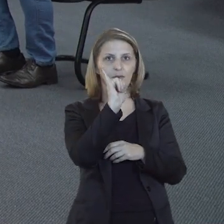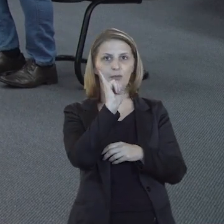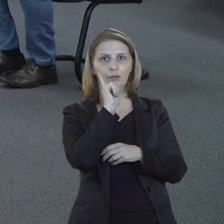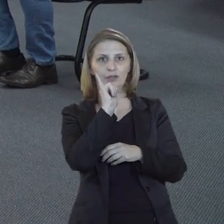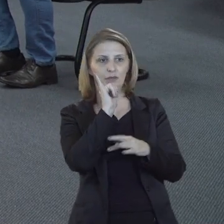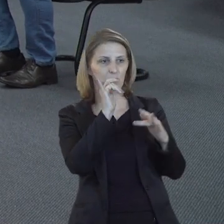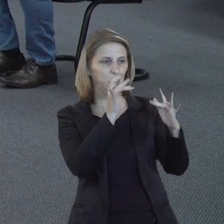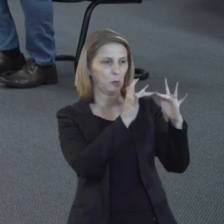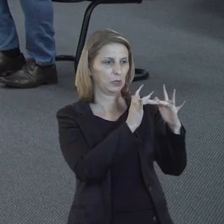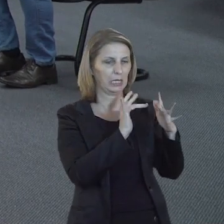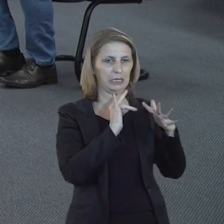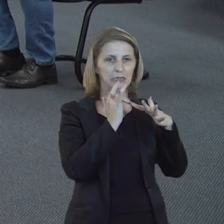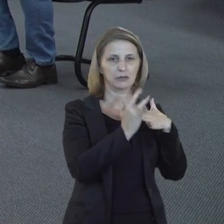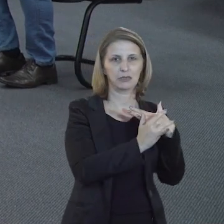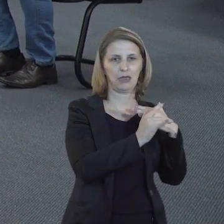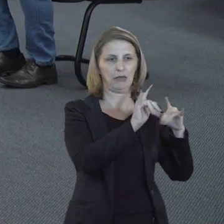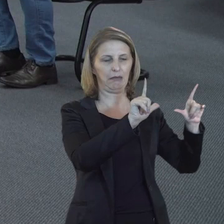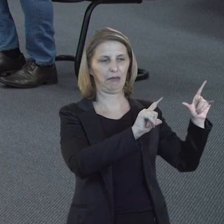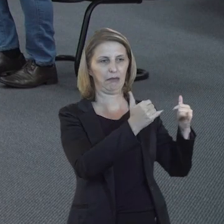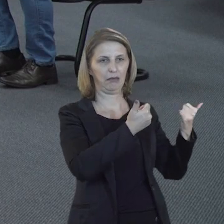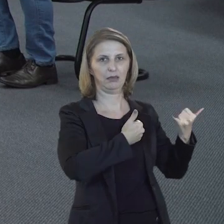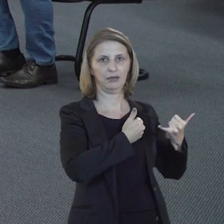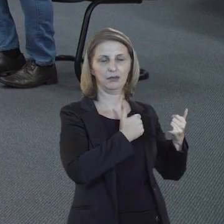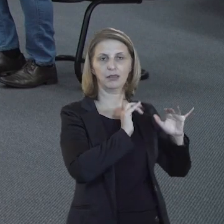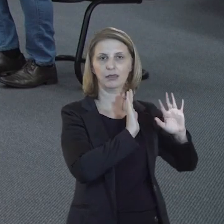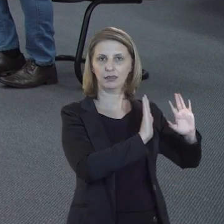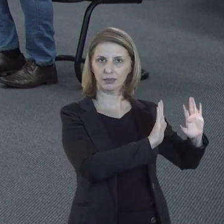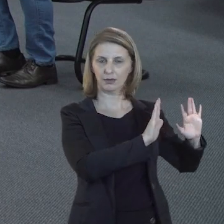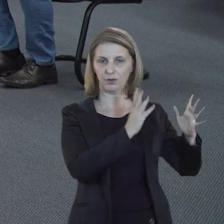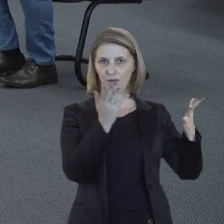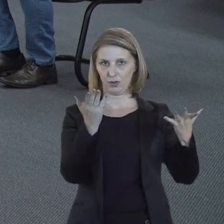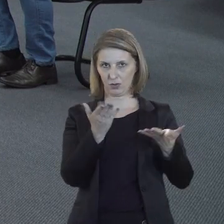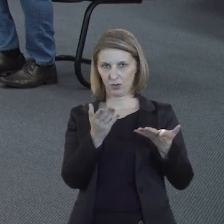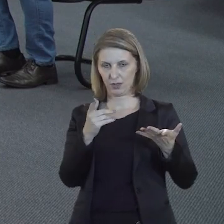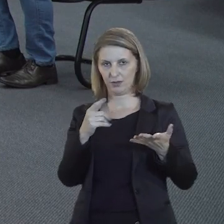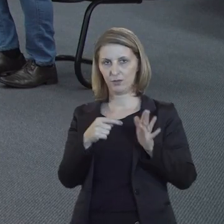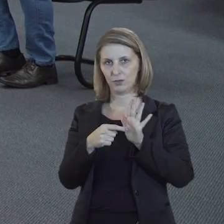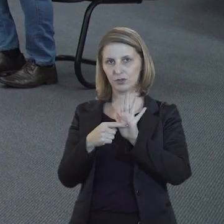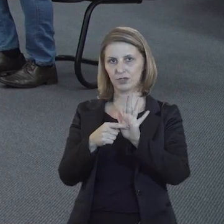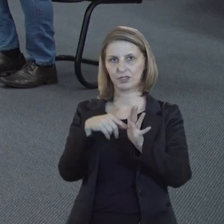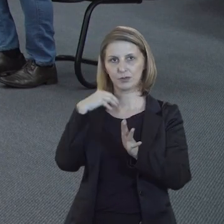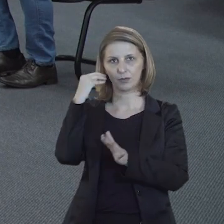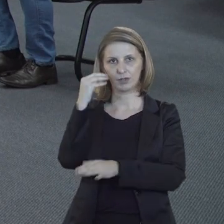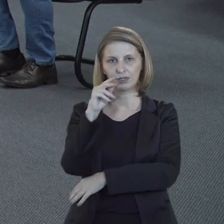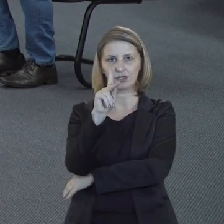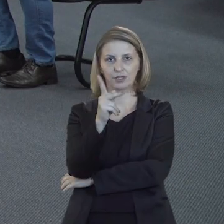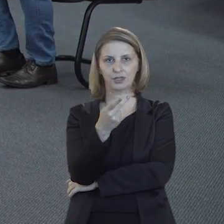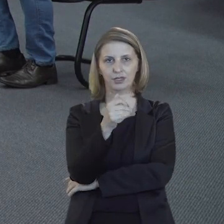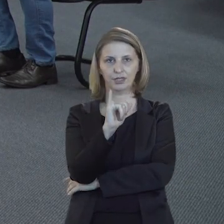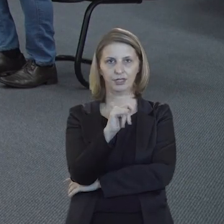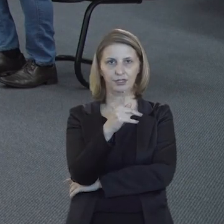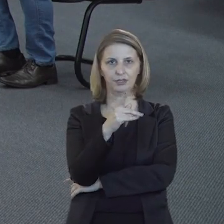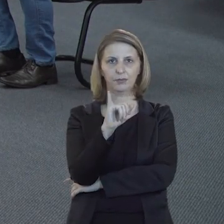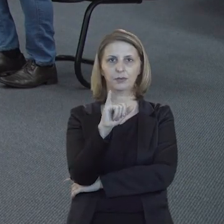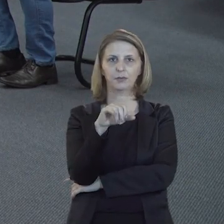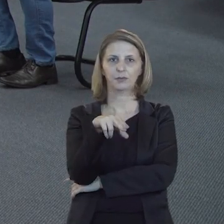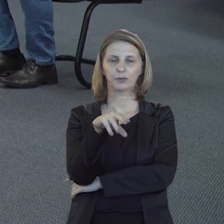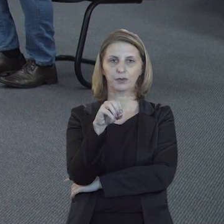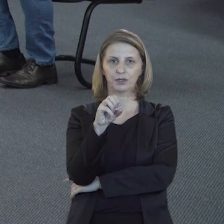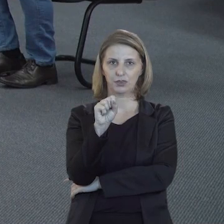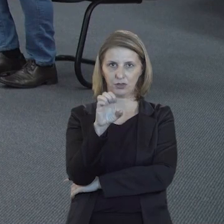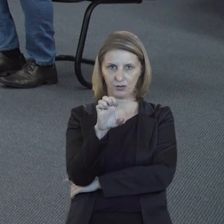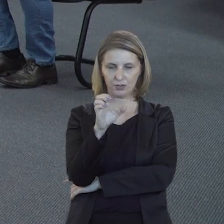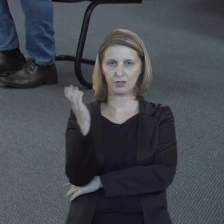coisas é evitar entrar em contato com notícias e coisas negativas. E aí o Alexandre nos trouxe uma experiência da hipnose,